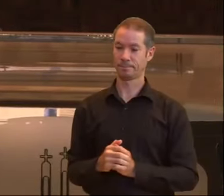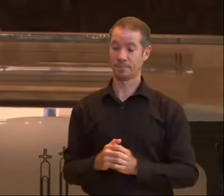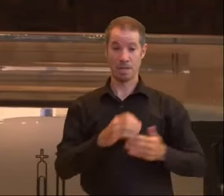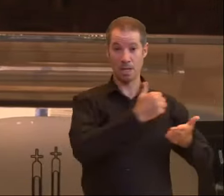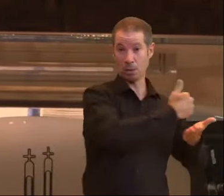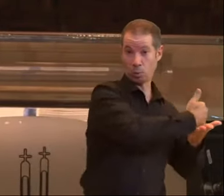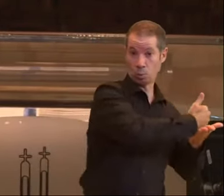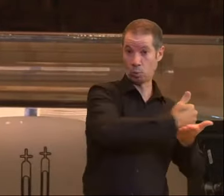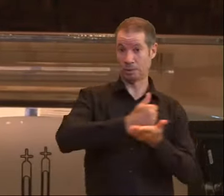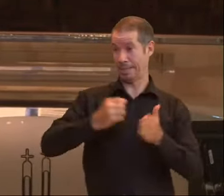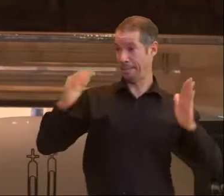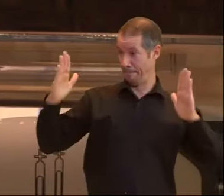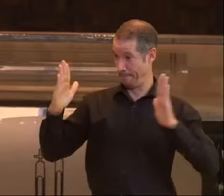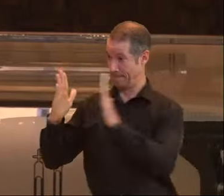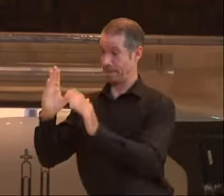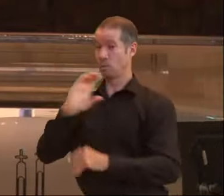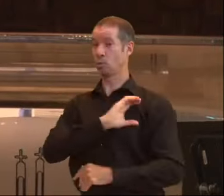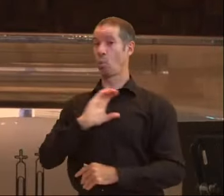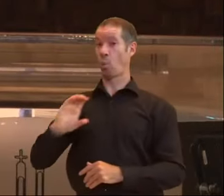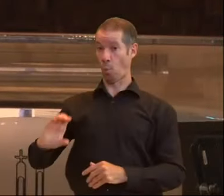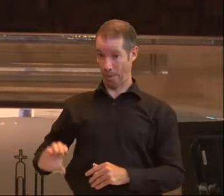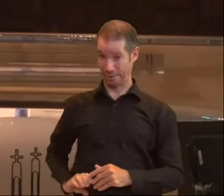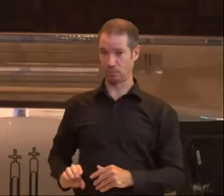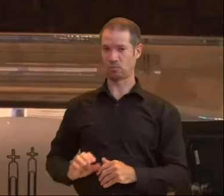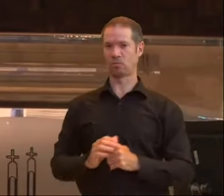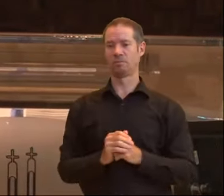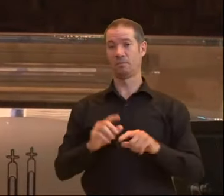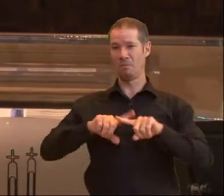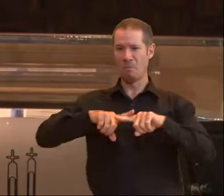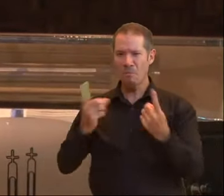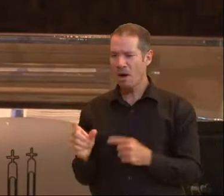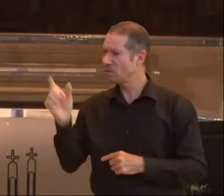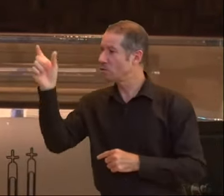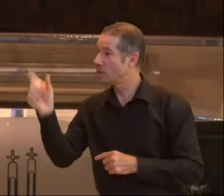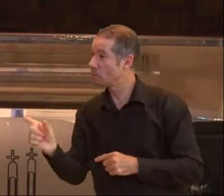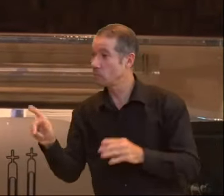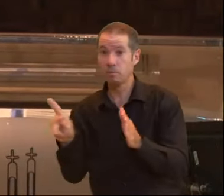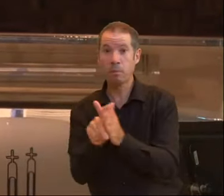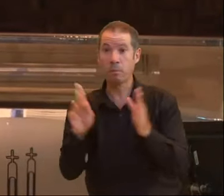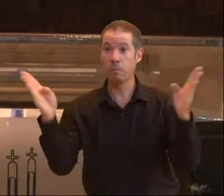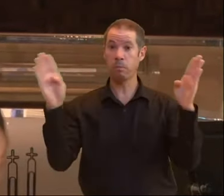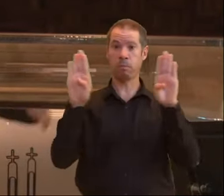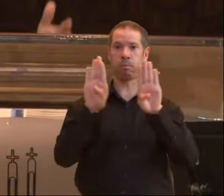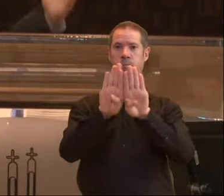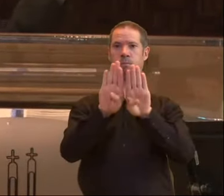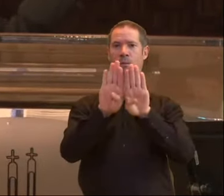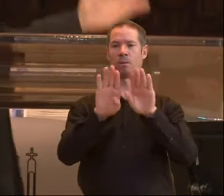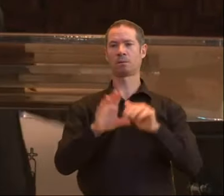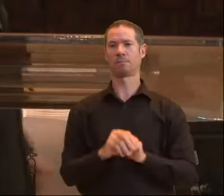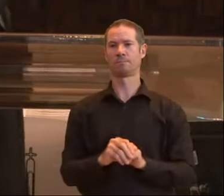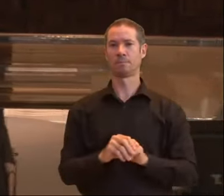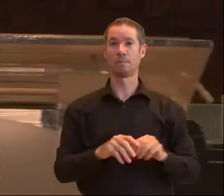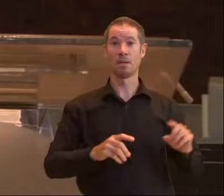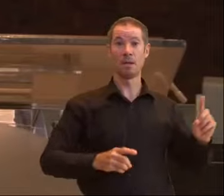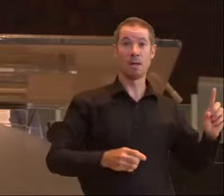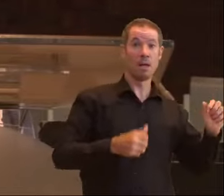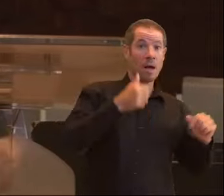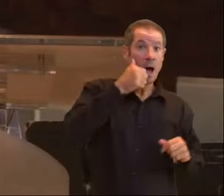Trouxeram-na diante de Cristo em pleno ato, mas ele era a porta e ela